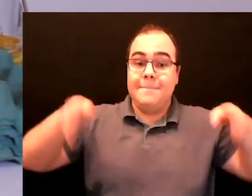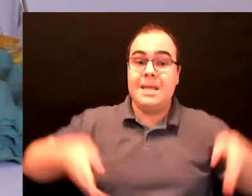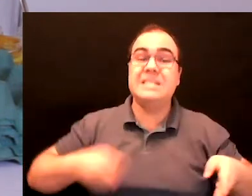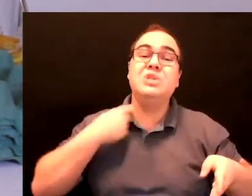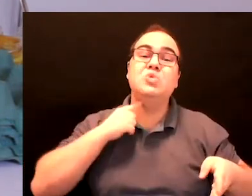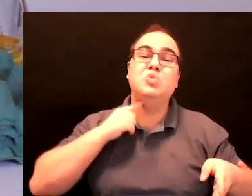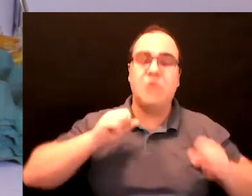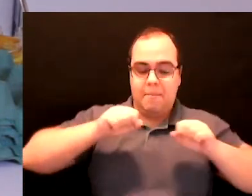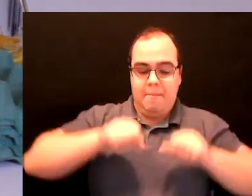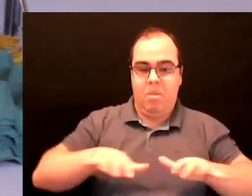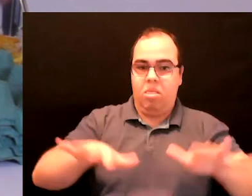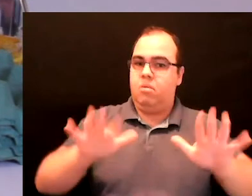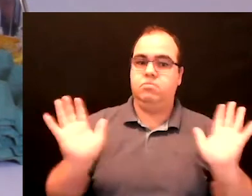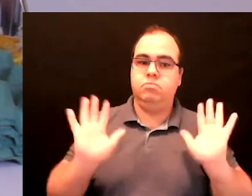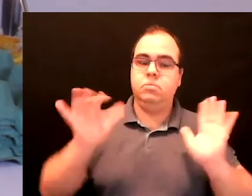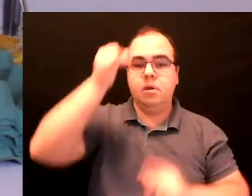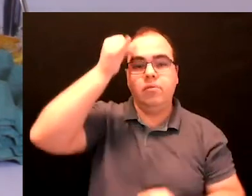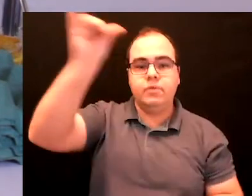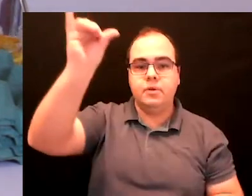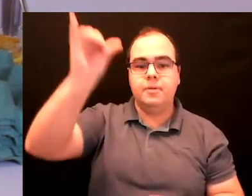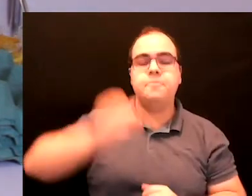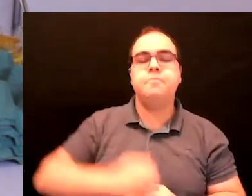manchar a minha mesa, tá?